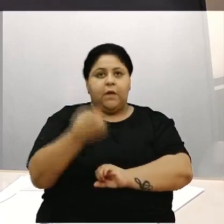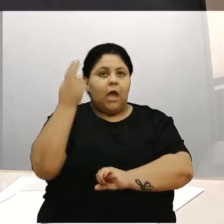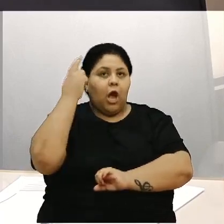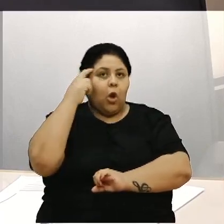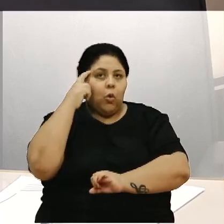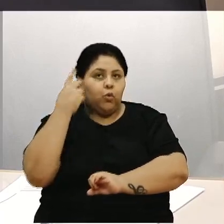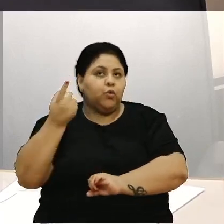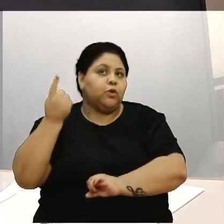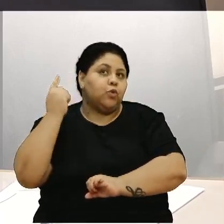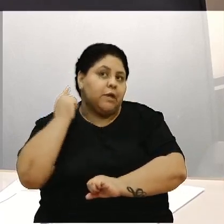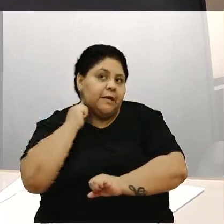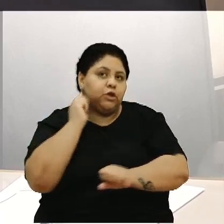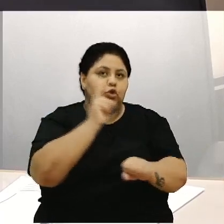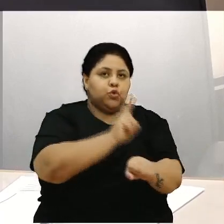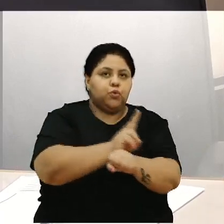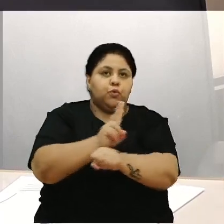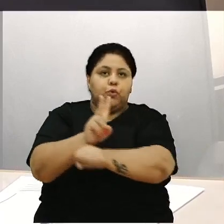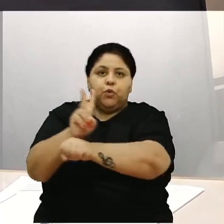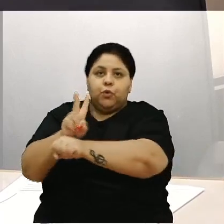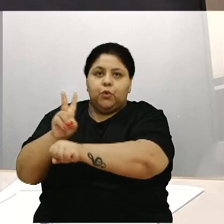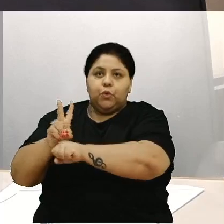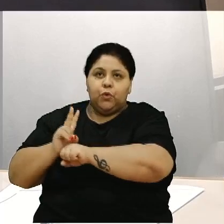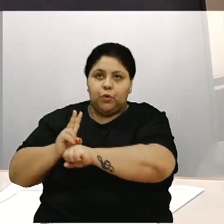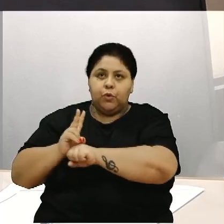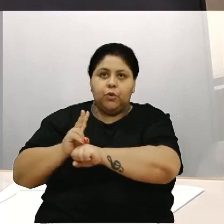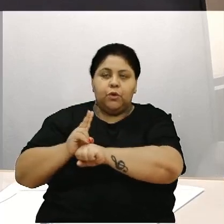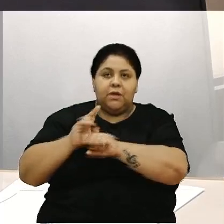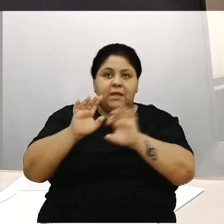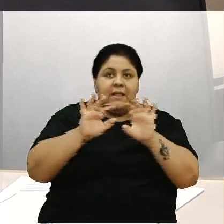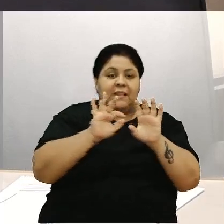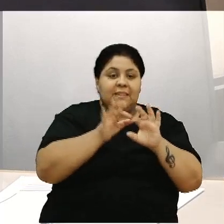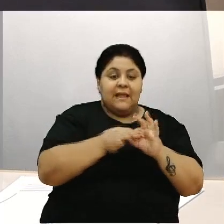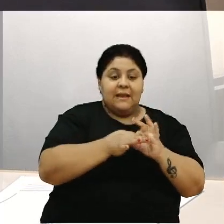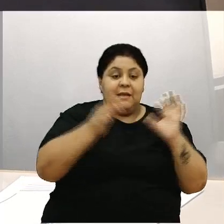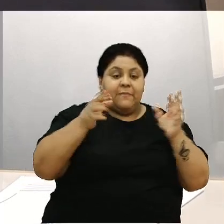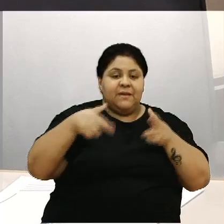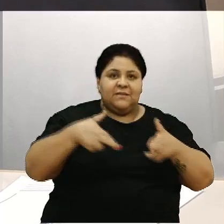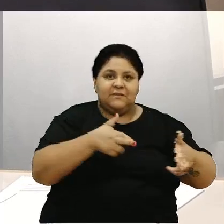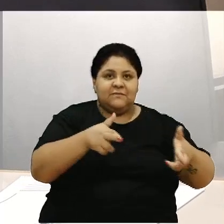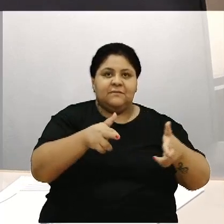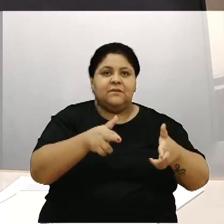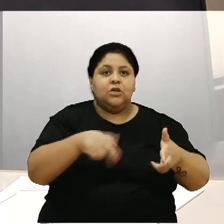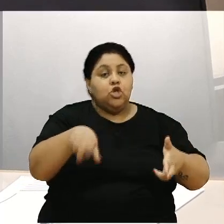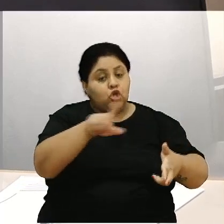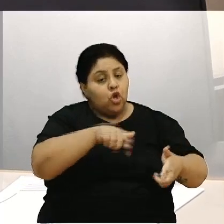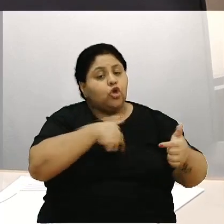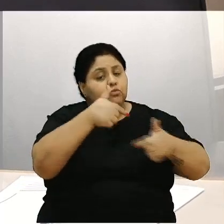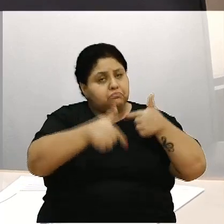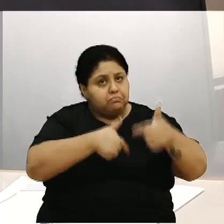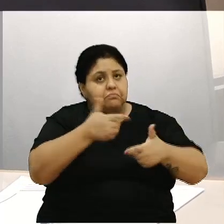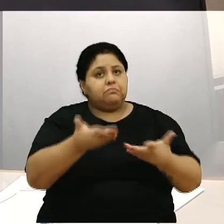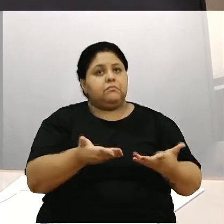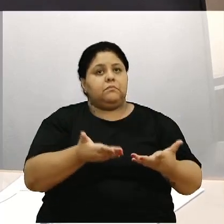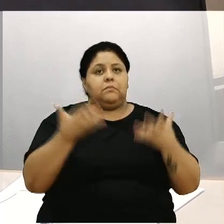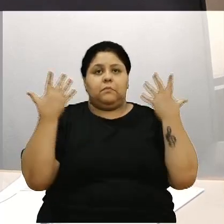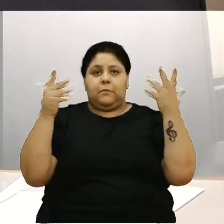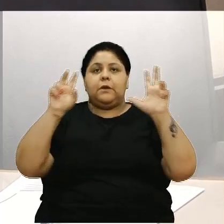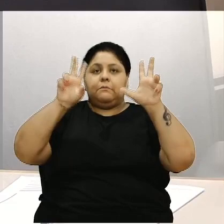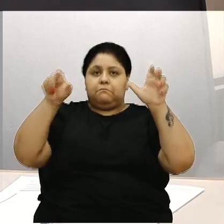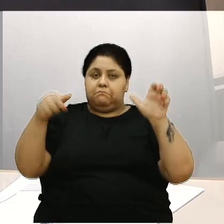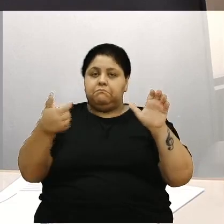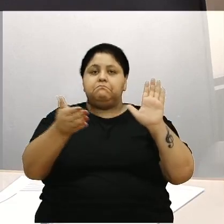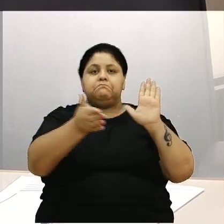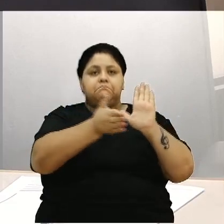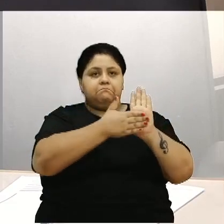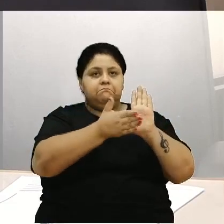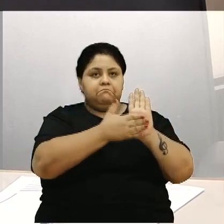da prevenção, a cultura do desassoreamento de rios, né? E isso a gente tem que vir trabalhando, né? Então, parabéns pelo seu tema proposto, vereadora